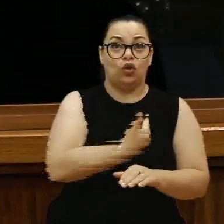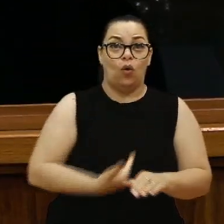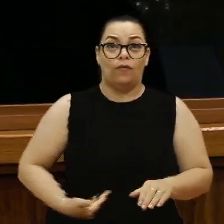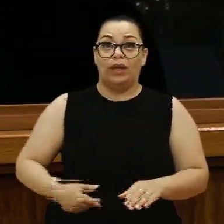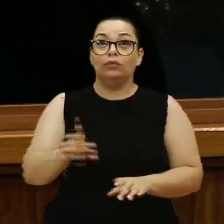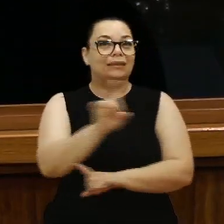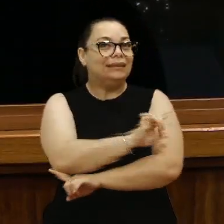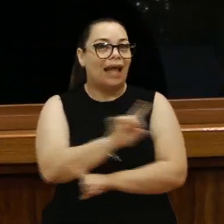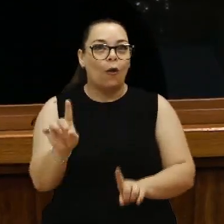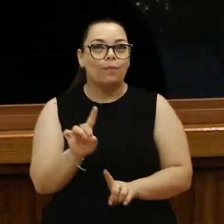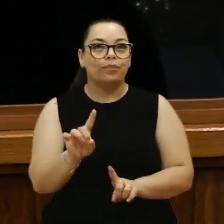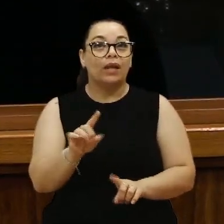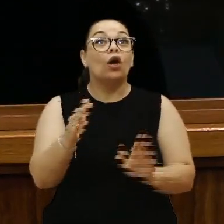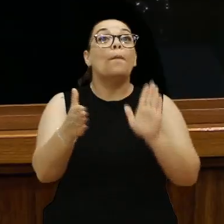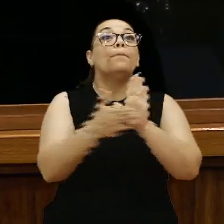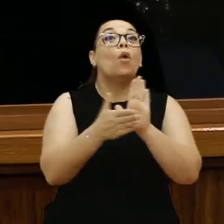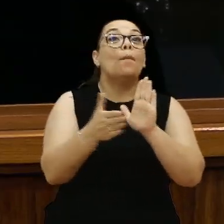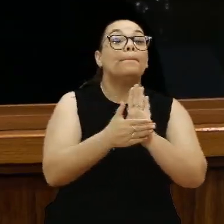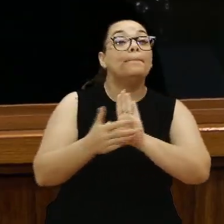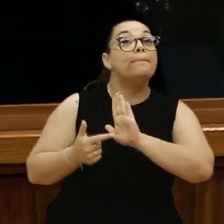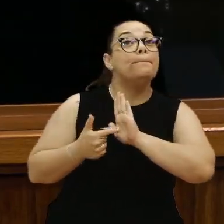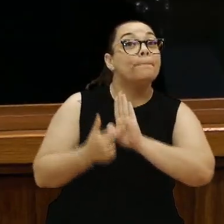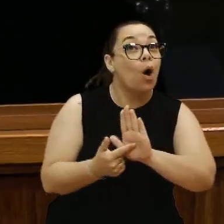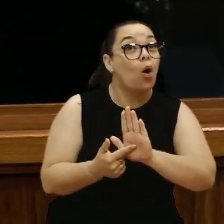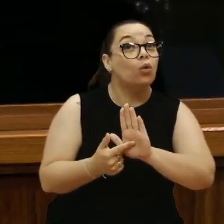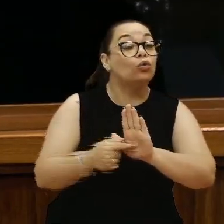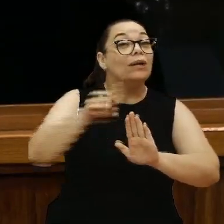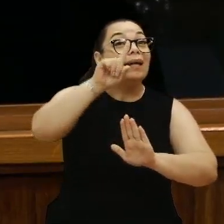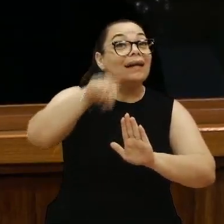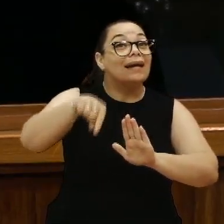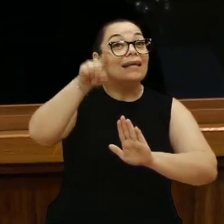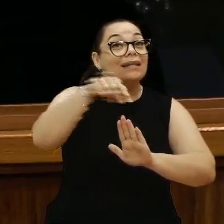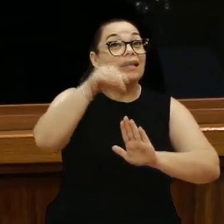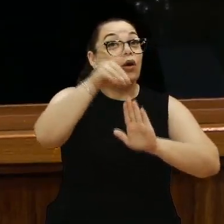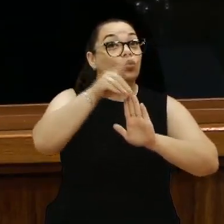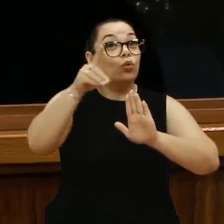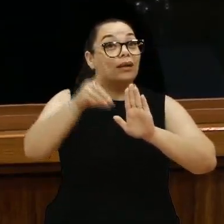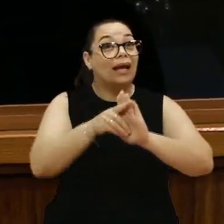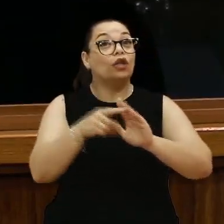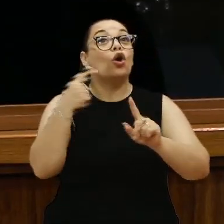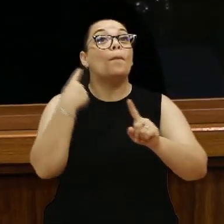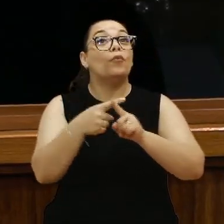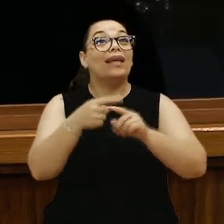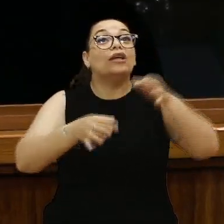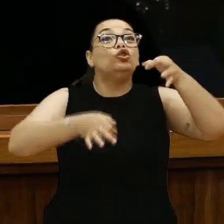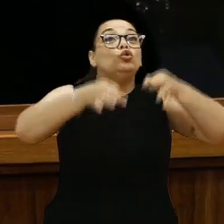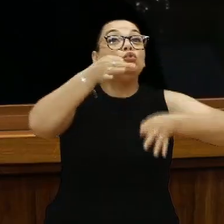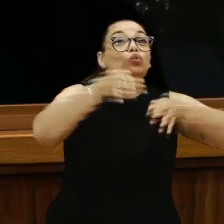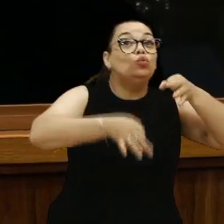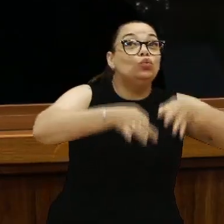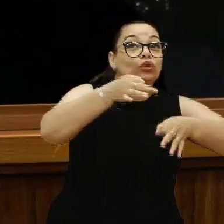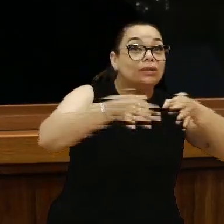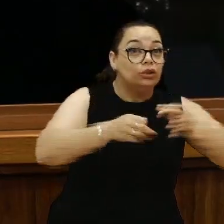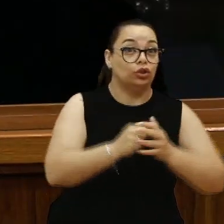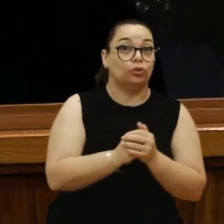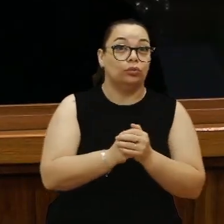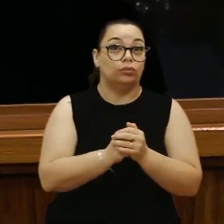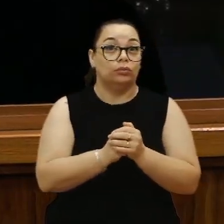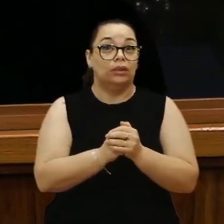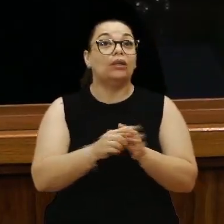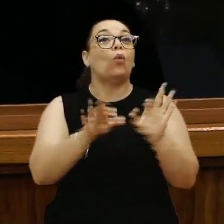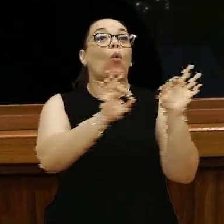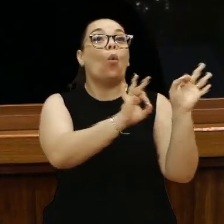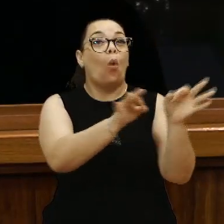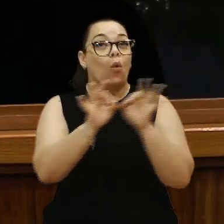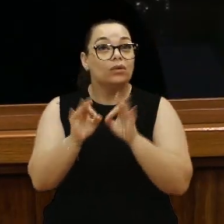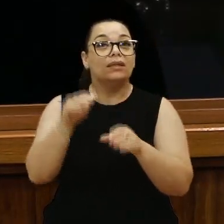municipal. Não, a gente está propondo assustar esse decreto por questão jurídica. Então, nesse sentido, com